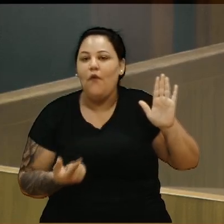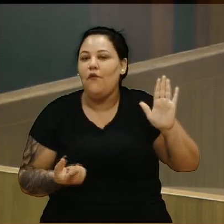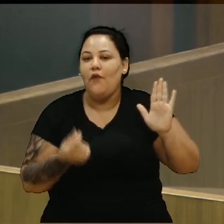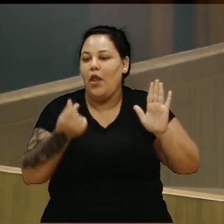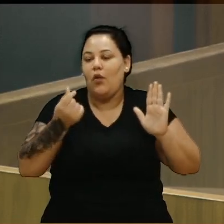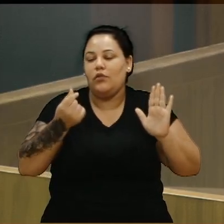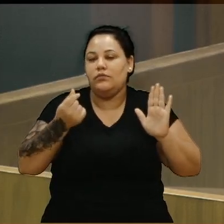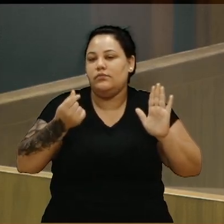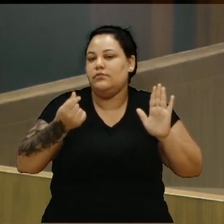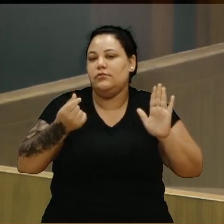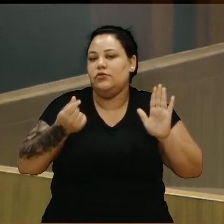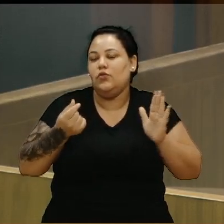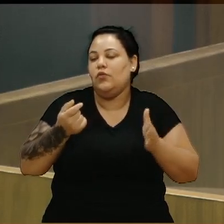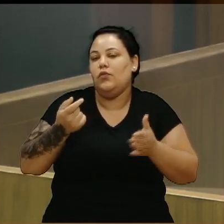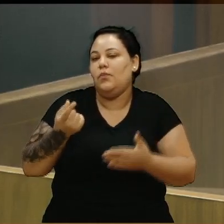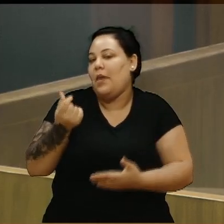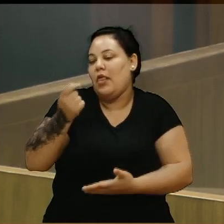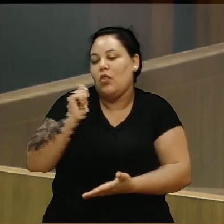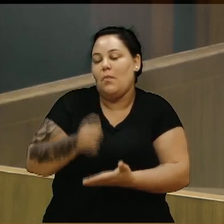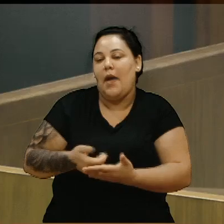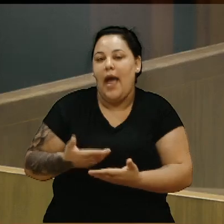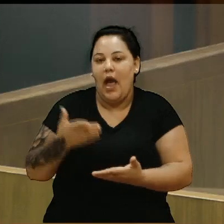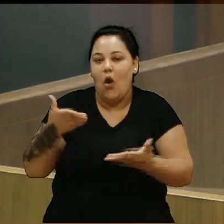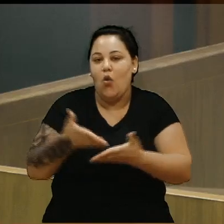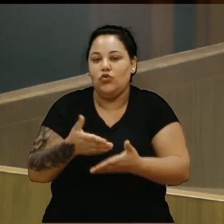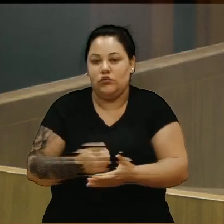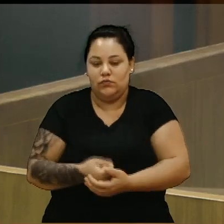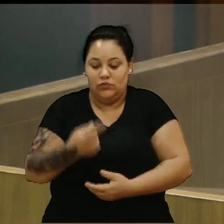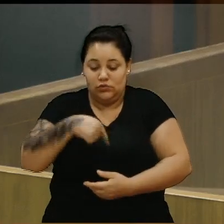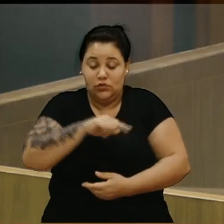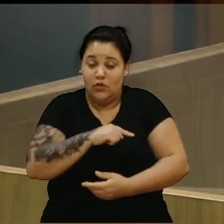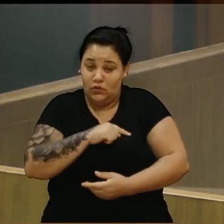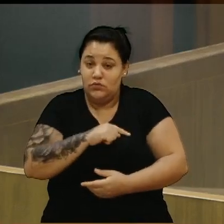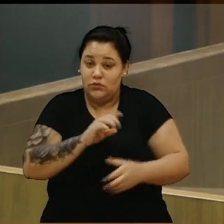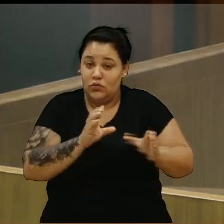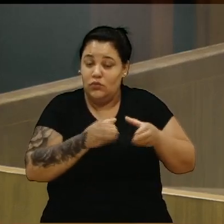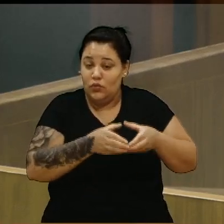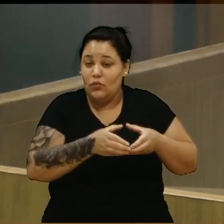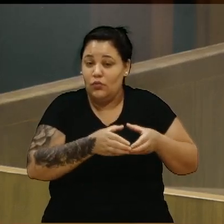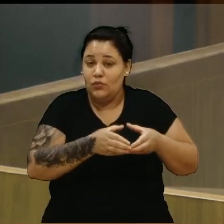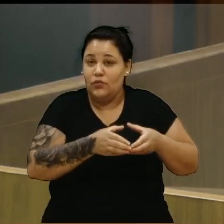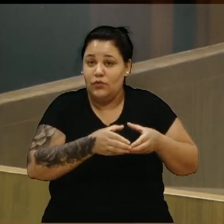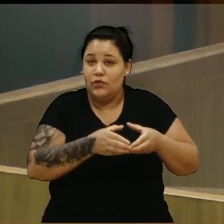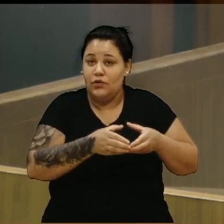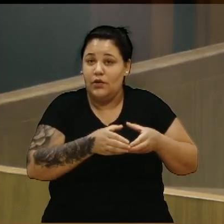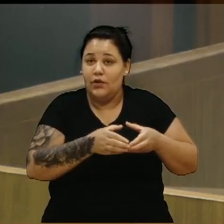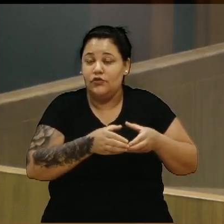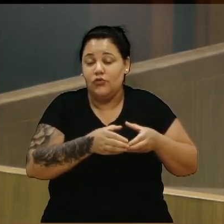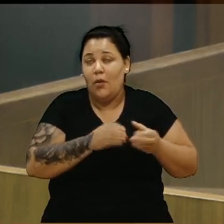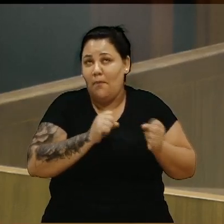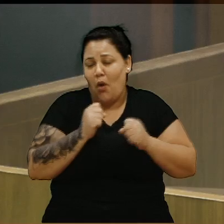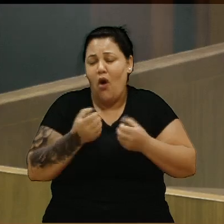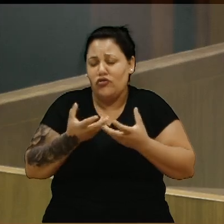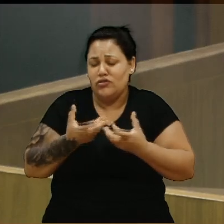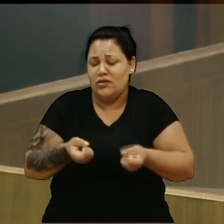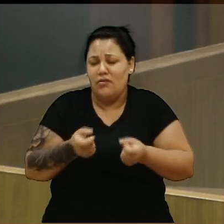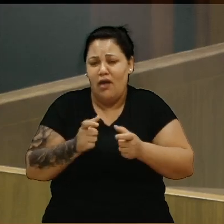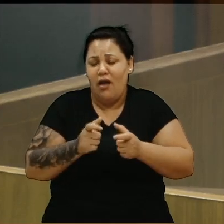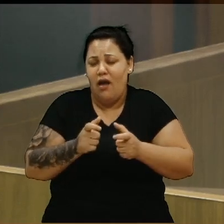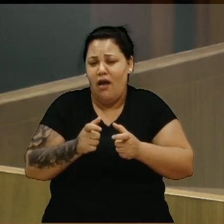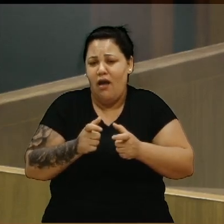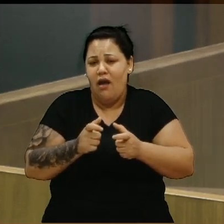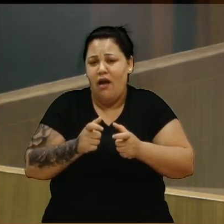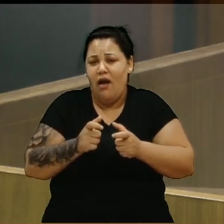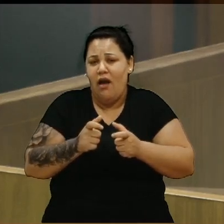tarifa de hoje. Então, nós da bancada do PCdoB, por exemplo, somos favoráveis a subsídio, né? Nós não somos contra o investimento no